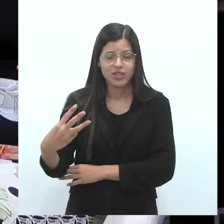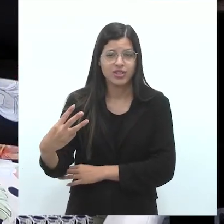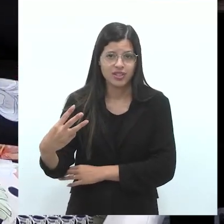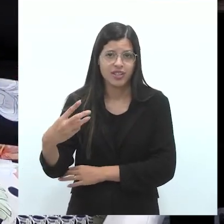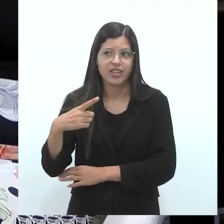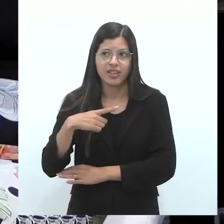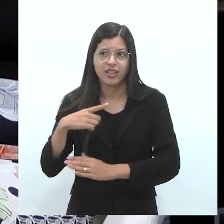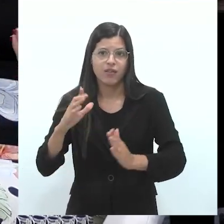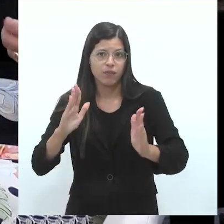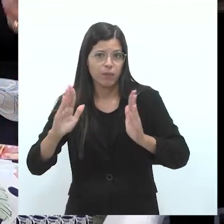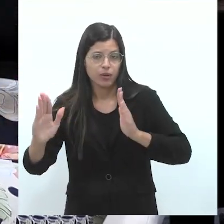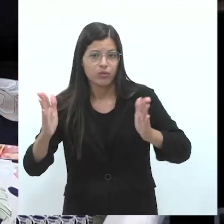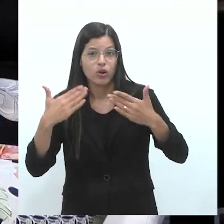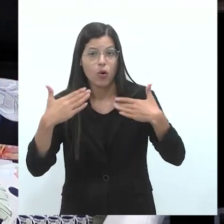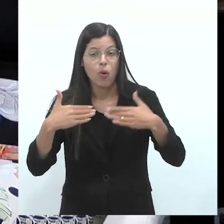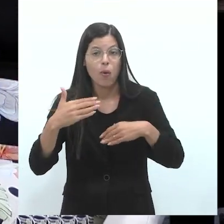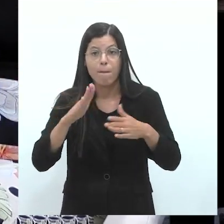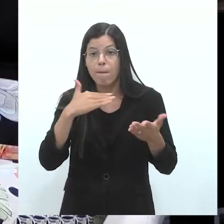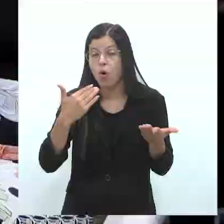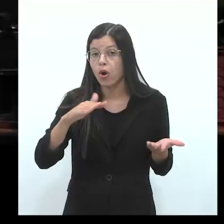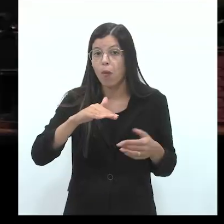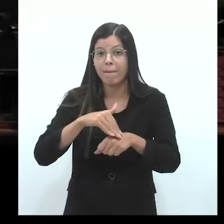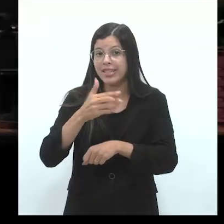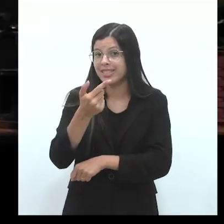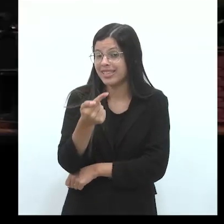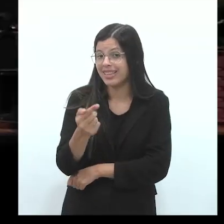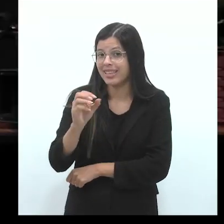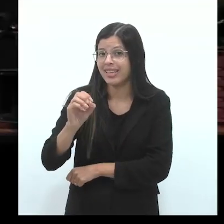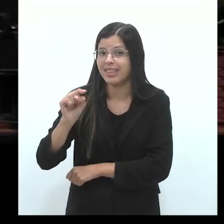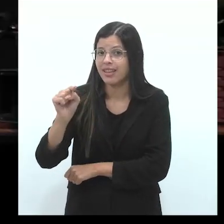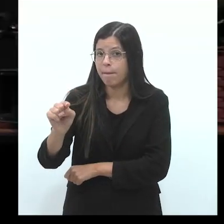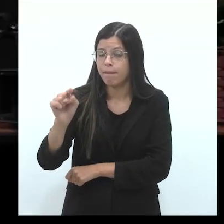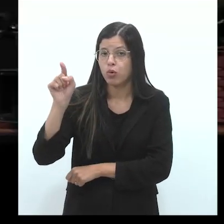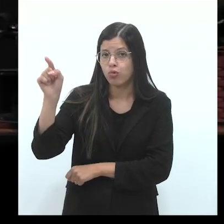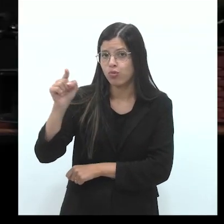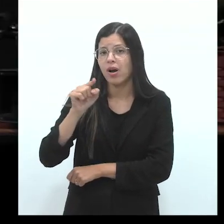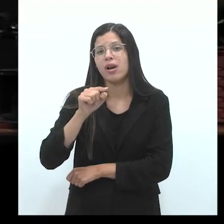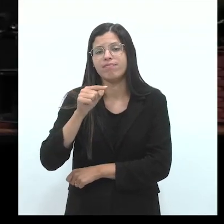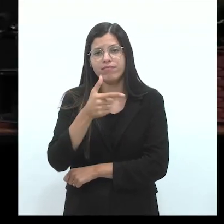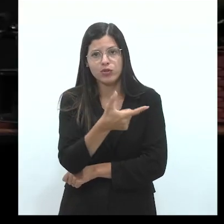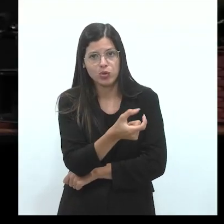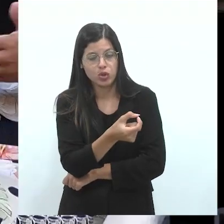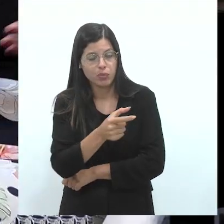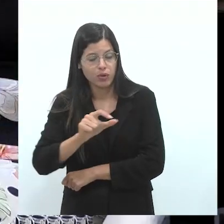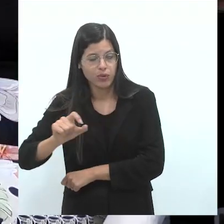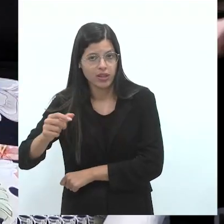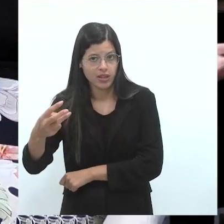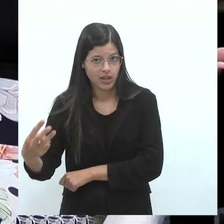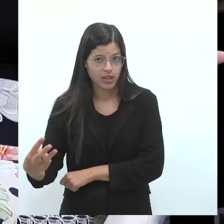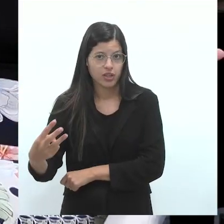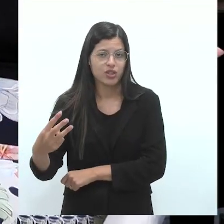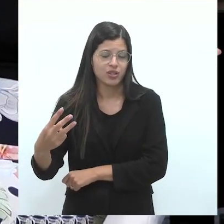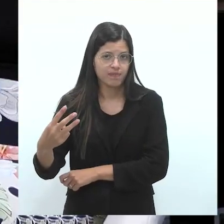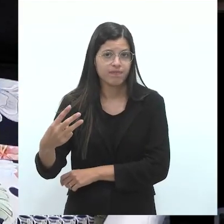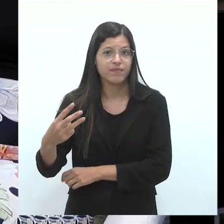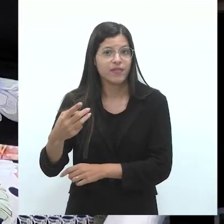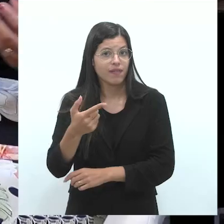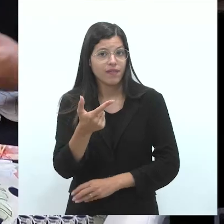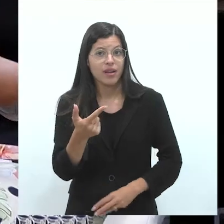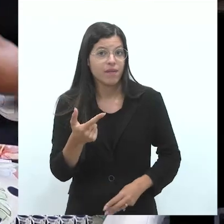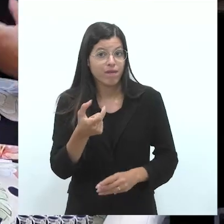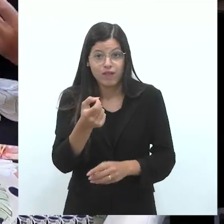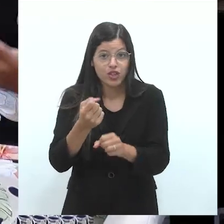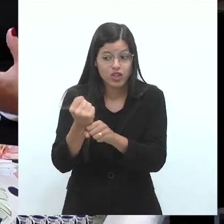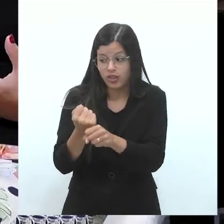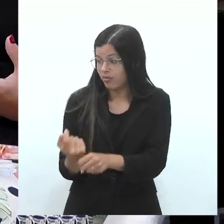afetou, morreram mais de 70 mil pessoas na Europa em 2003, foi aí que eles já começaram, mais de 20 anos atrás.